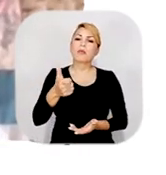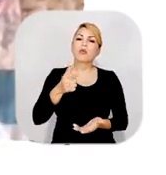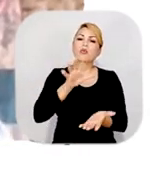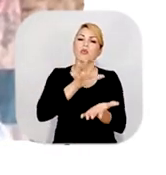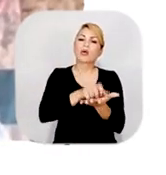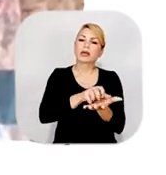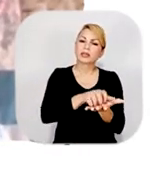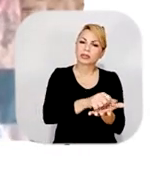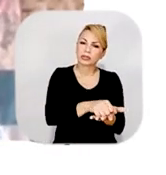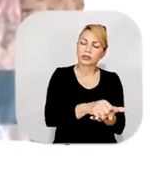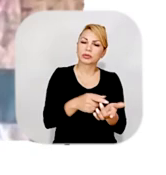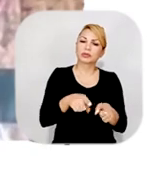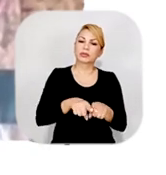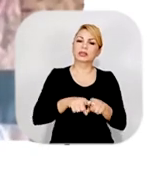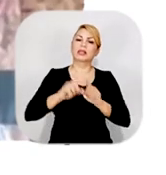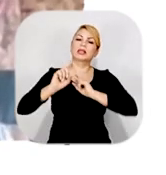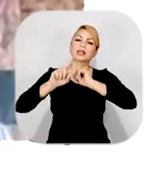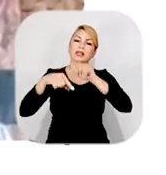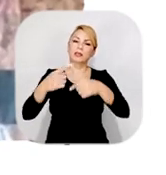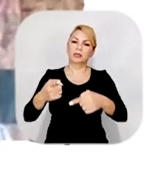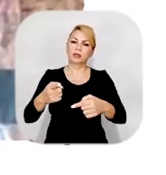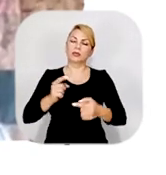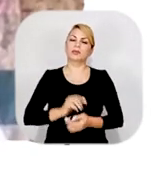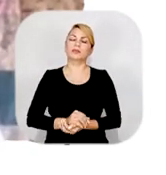E depois disso,